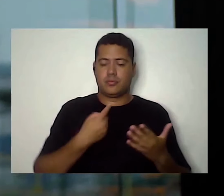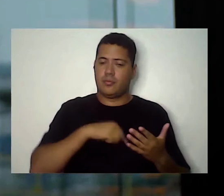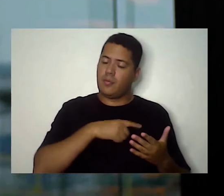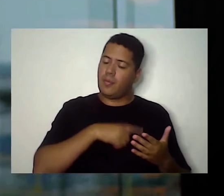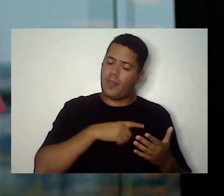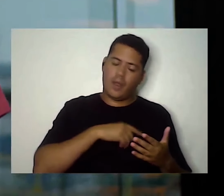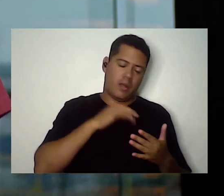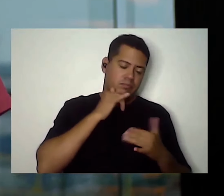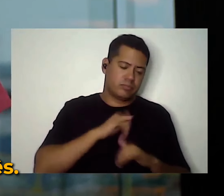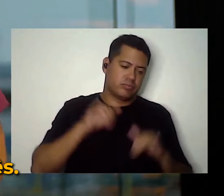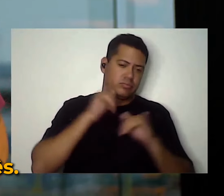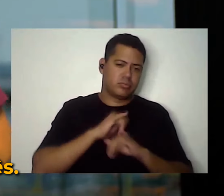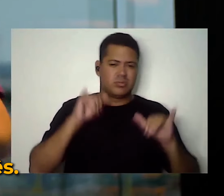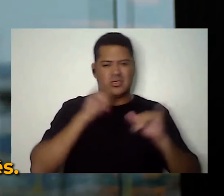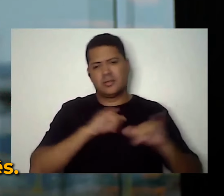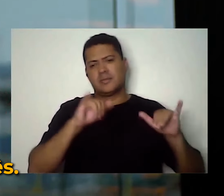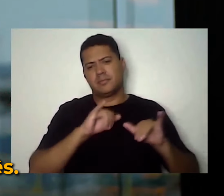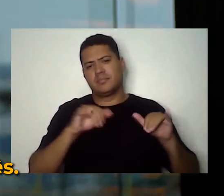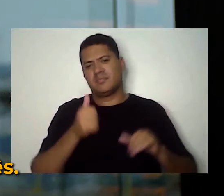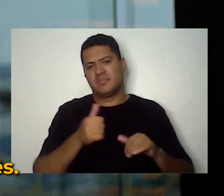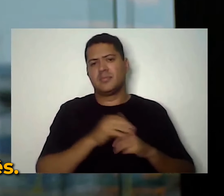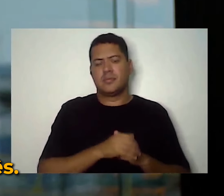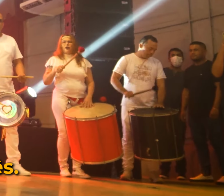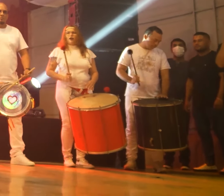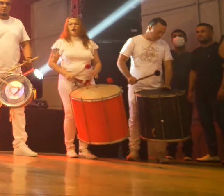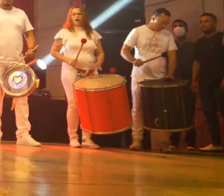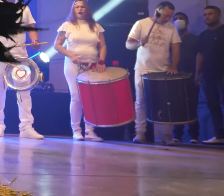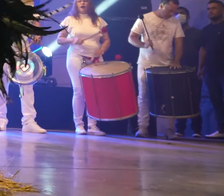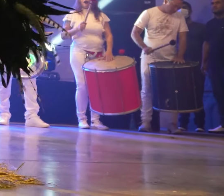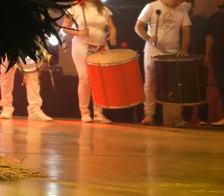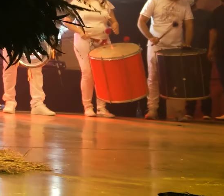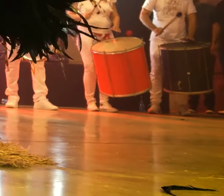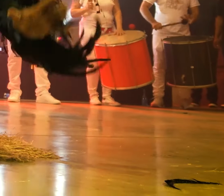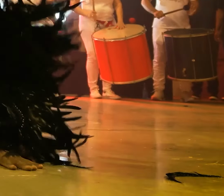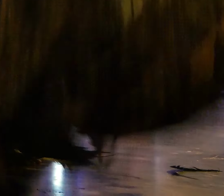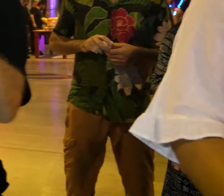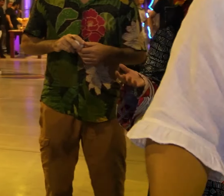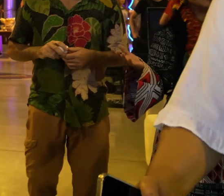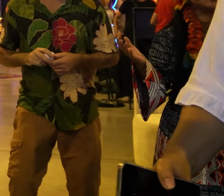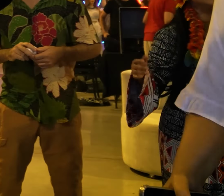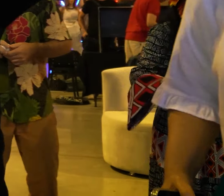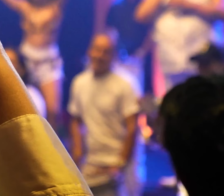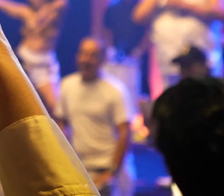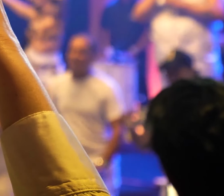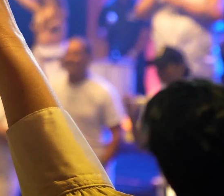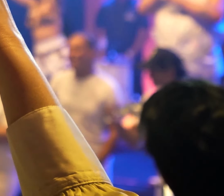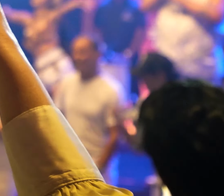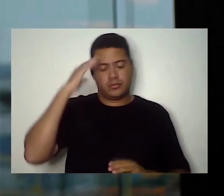recados. Agora, esse recado precisa chegar a vocês. Eu espero, eu acredito, eu tenho muita